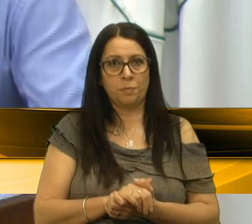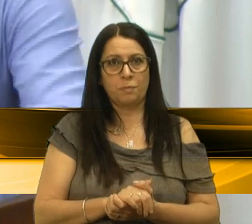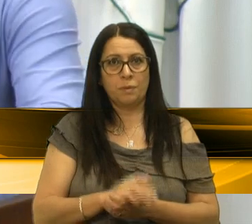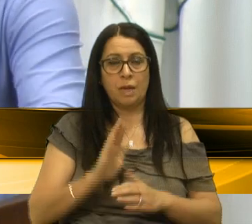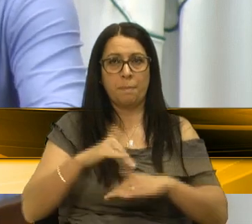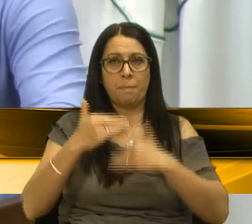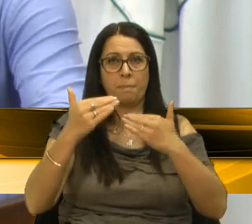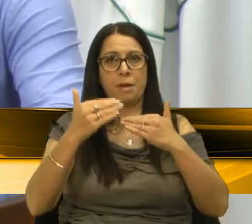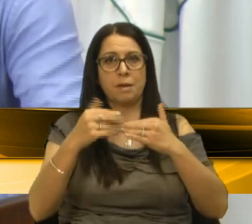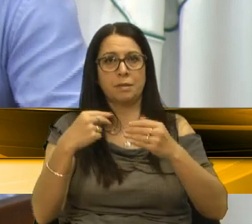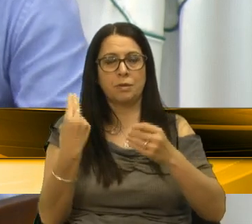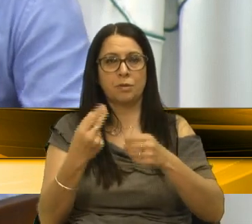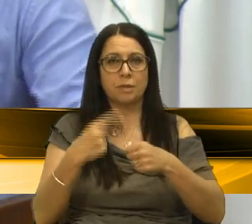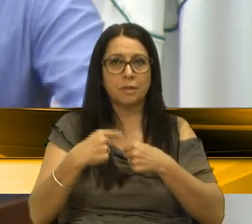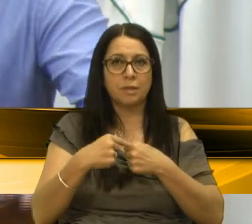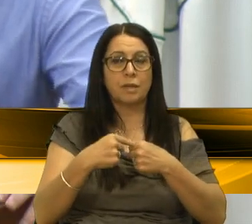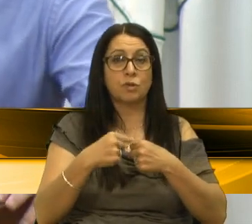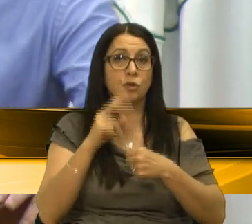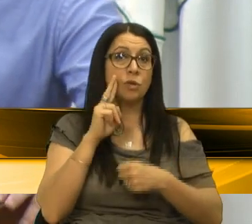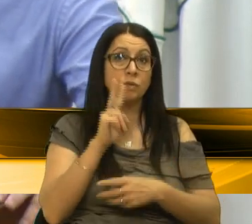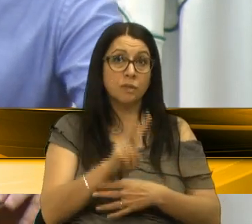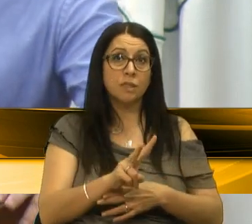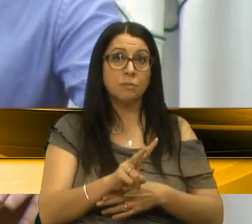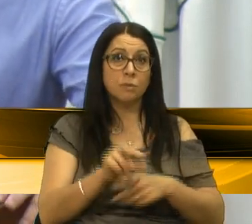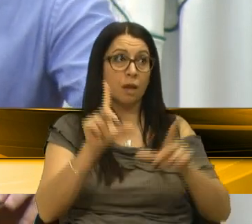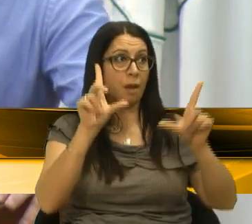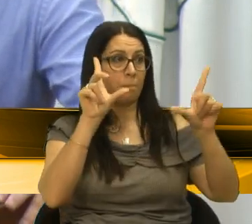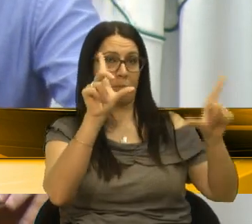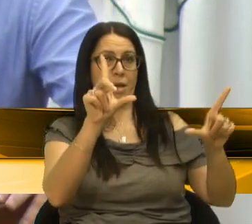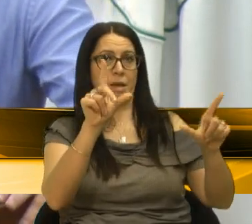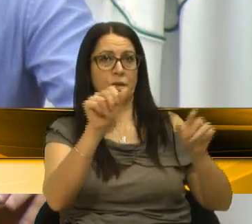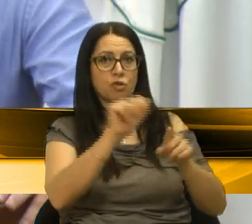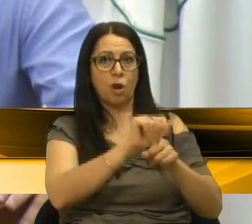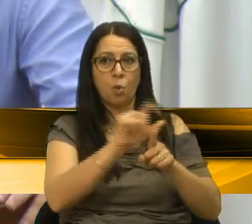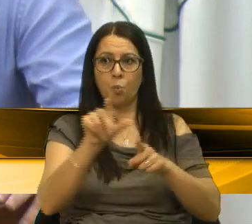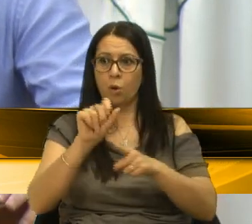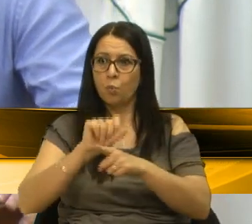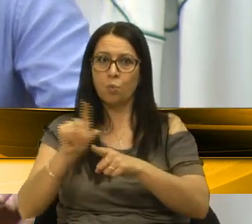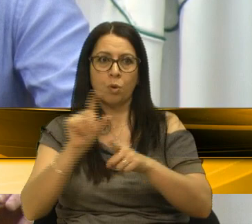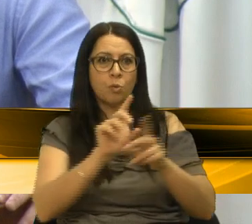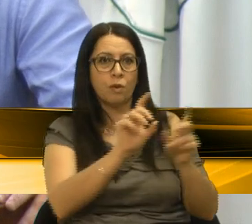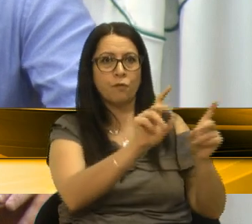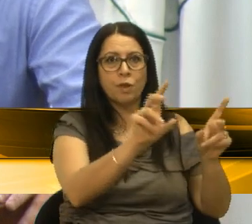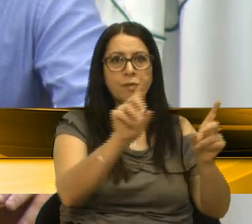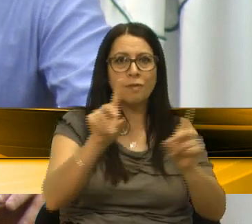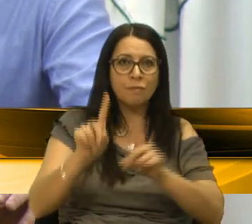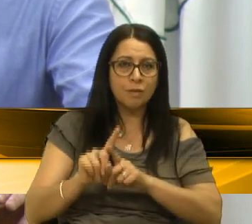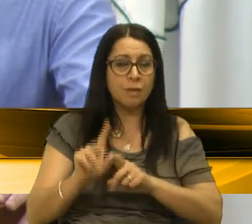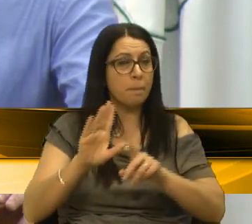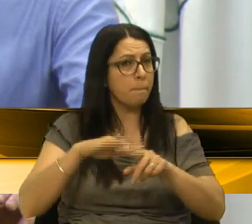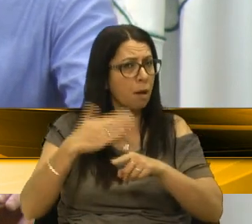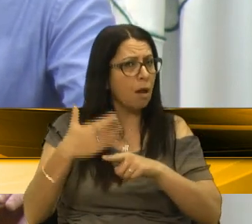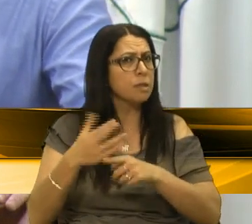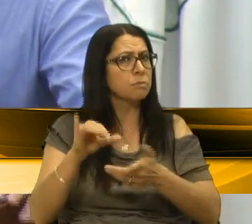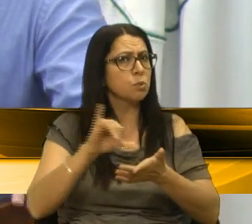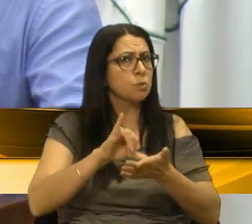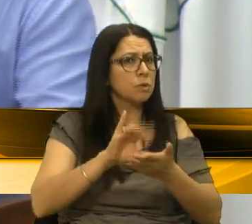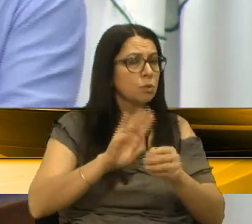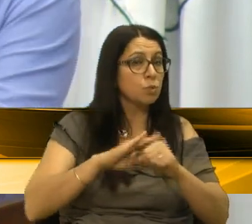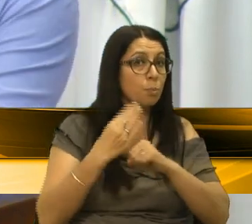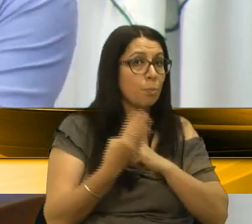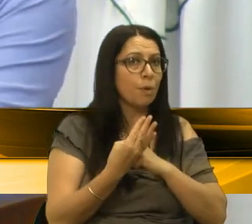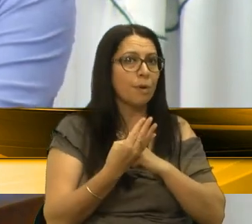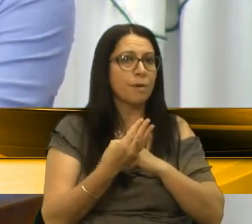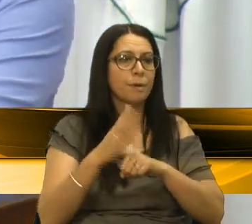mais na nossa cidade, nós vemos as placas de aluga-se e de vende-se. Cada vez mais no centro e nos bairros,